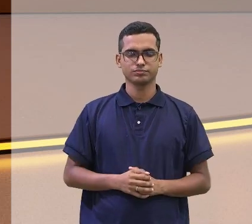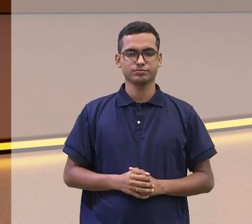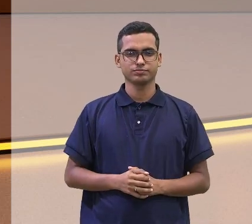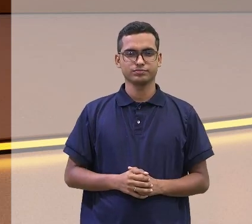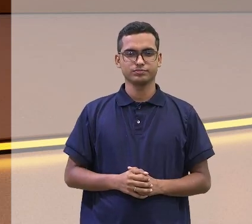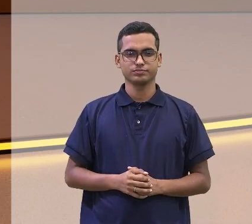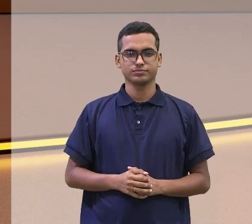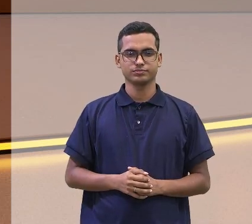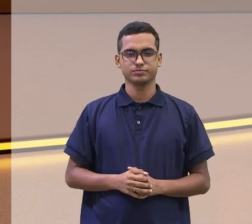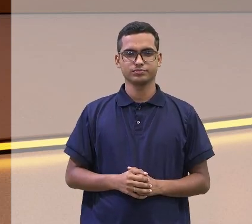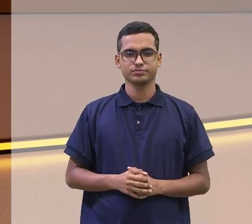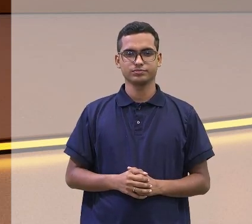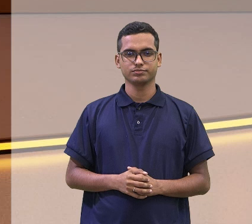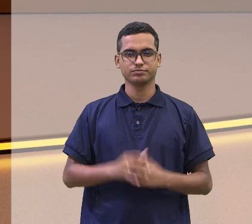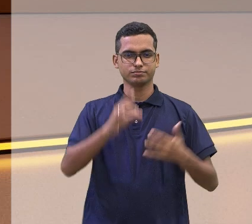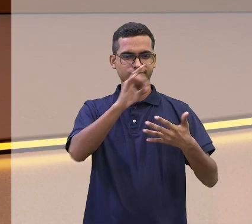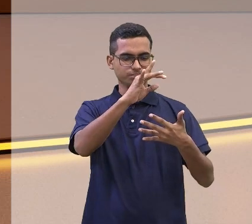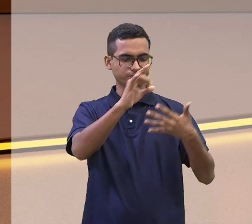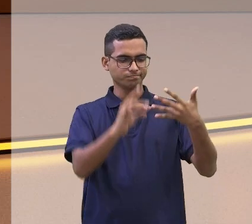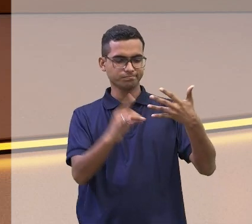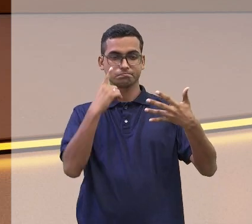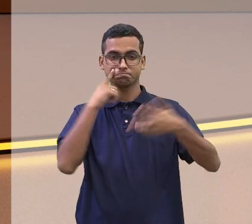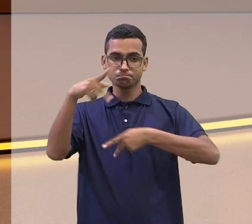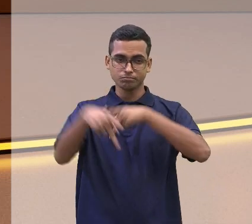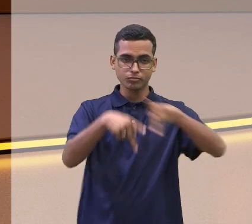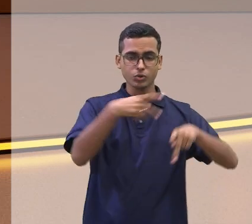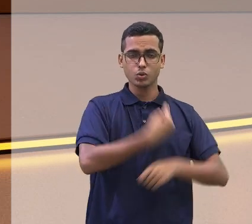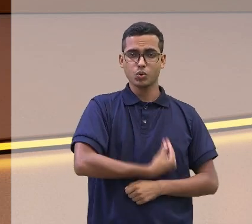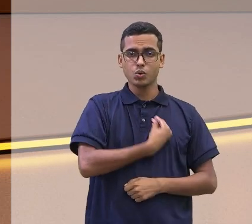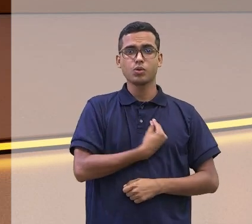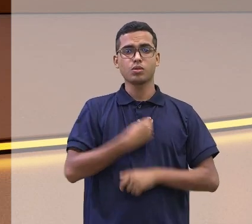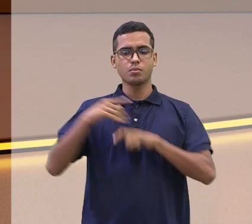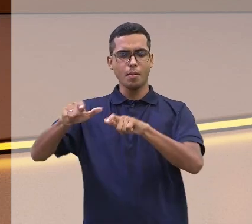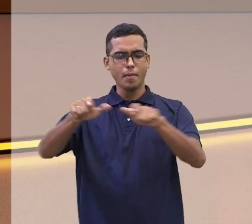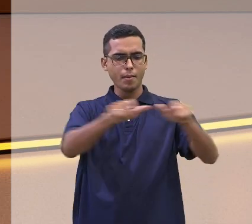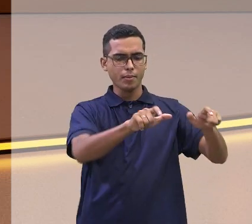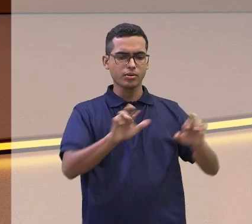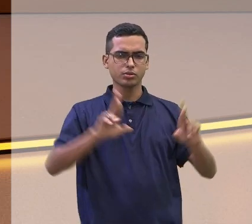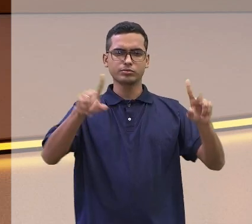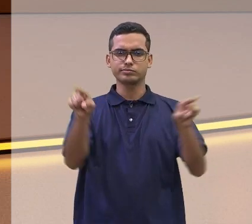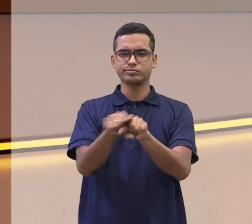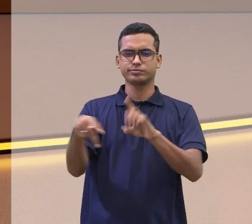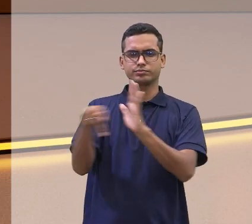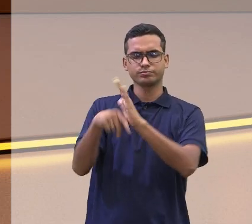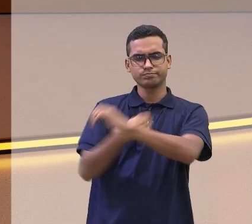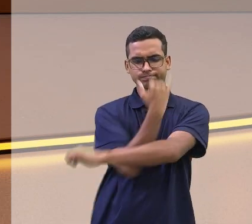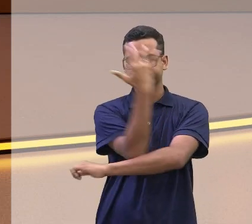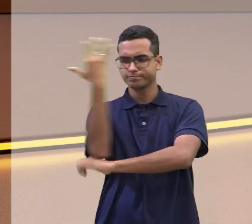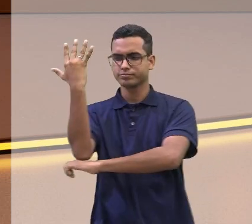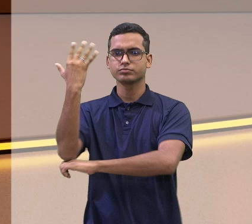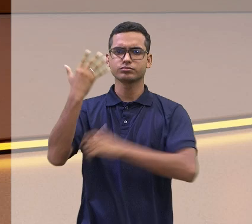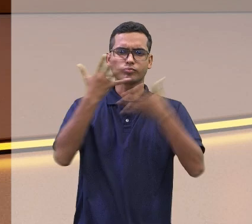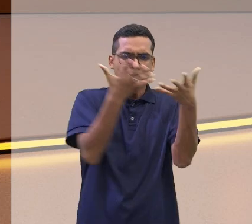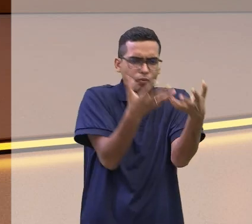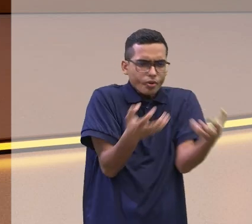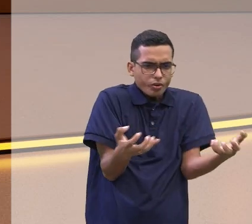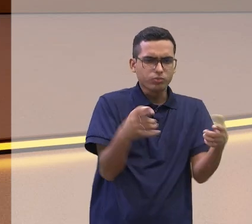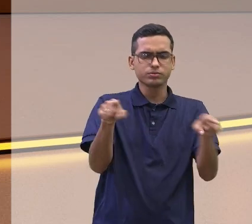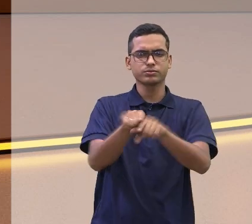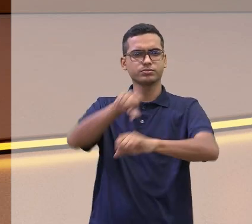povos vivem em um local, em um ambiente diferente, na floresta, no deserto e em um